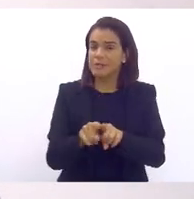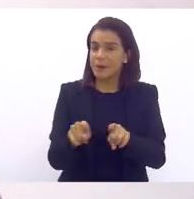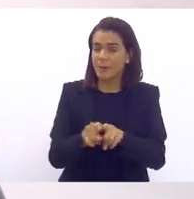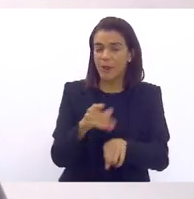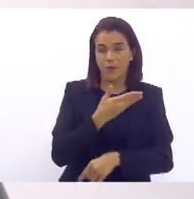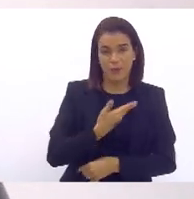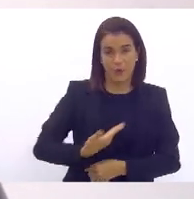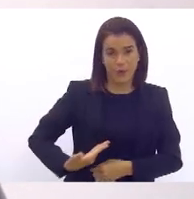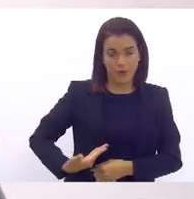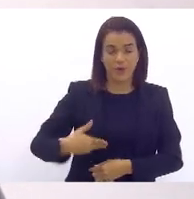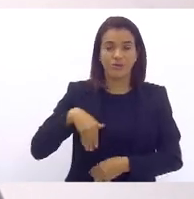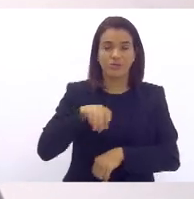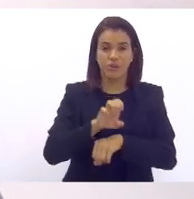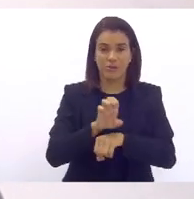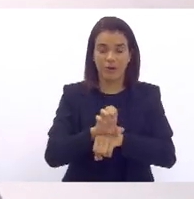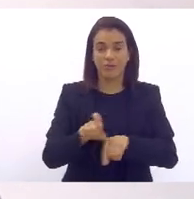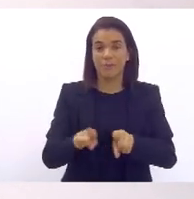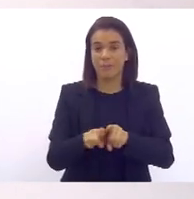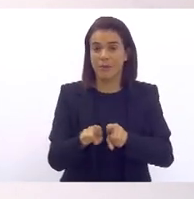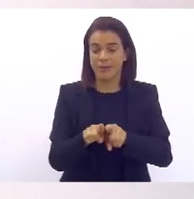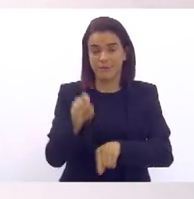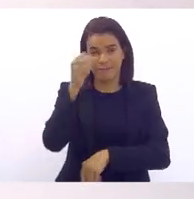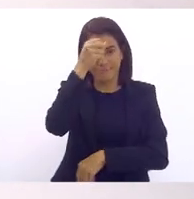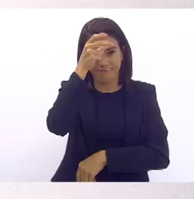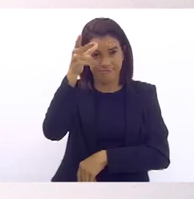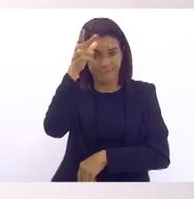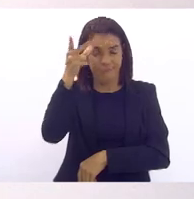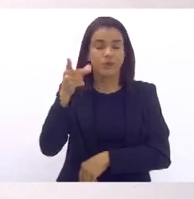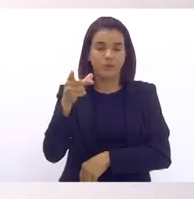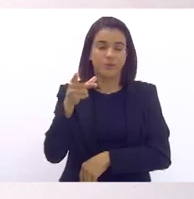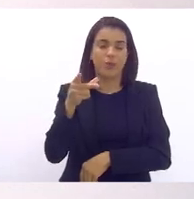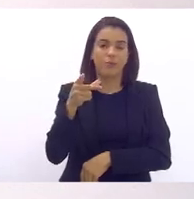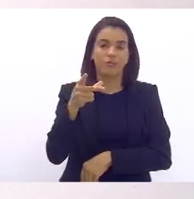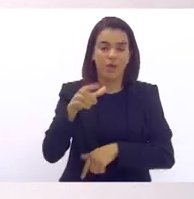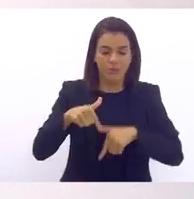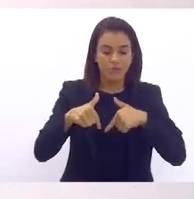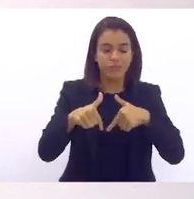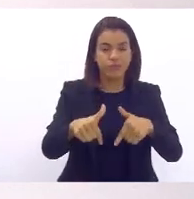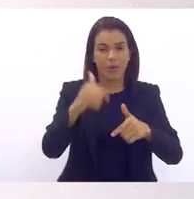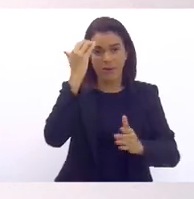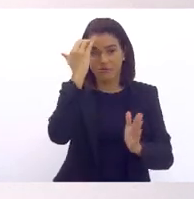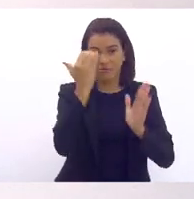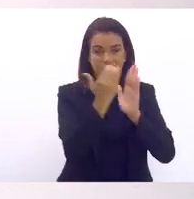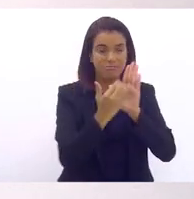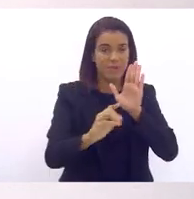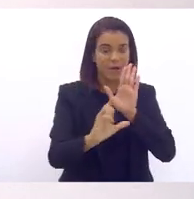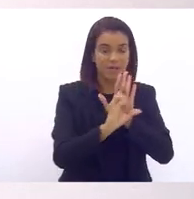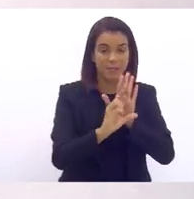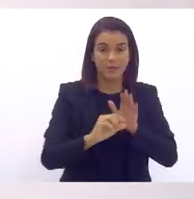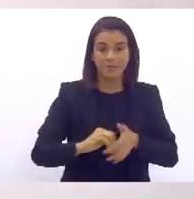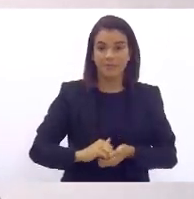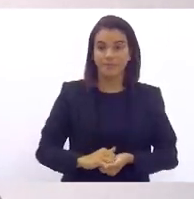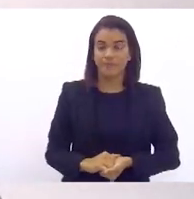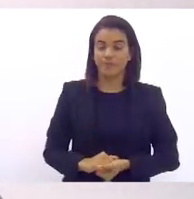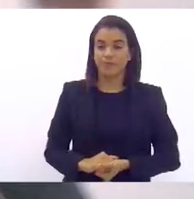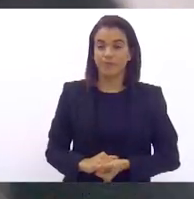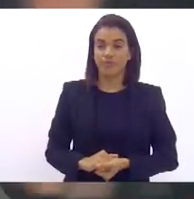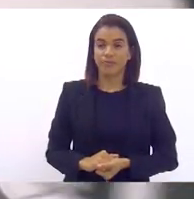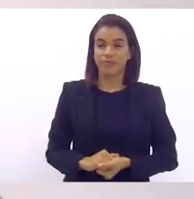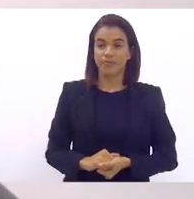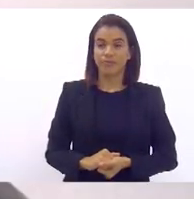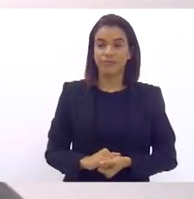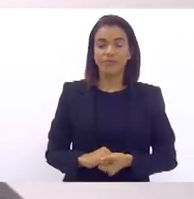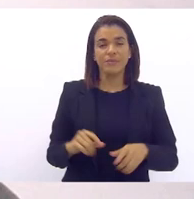governos em dimensão estadual e municipal para operar O que a lei eh eh os oferece eh